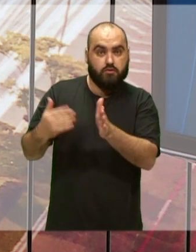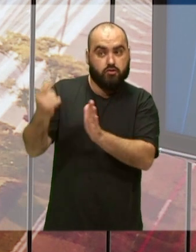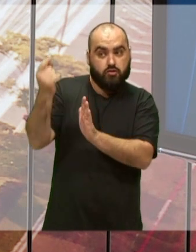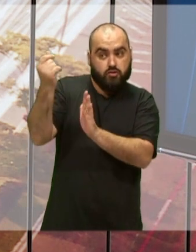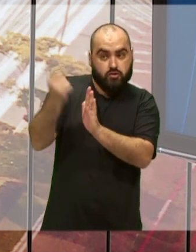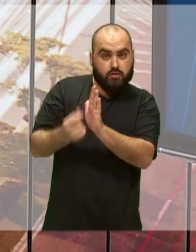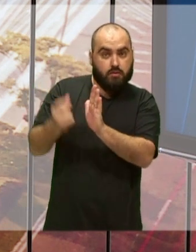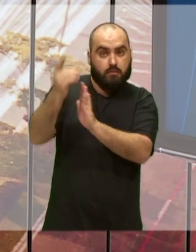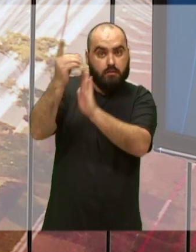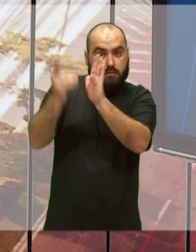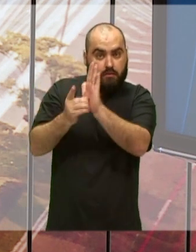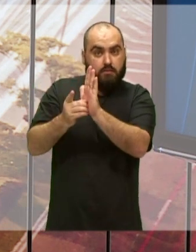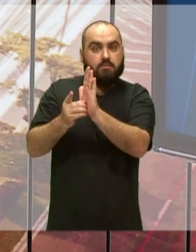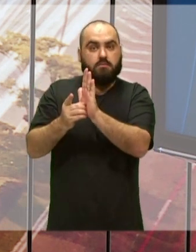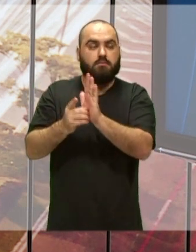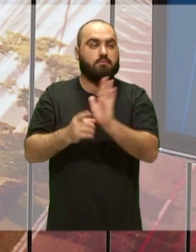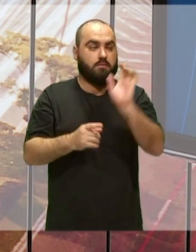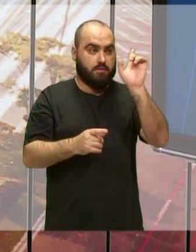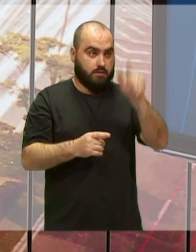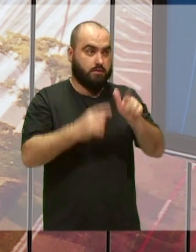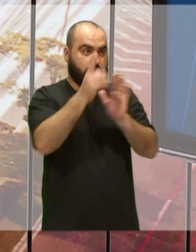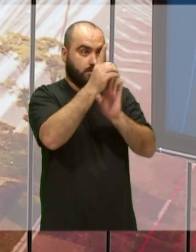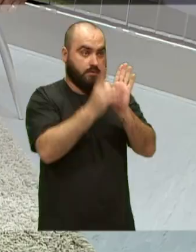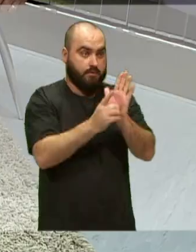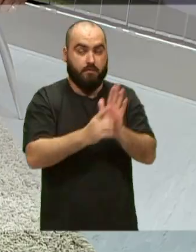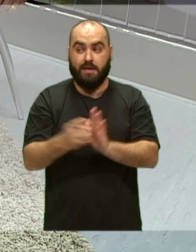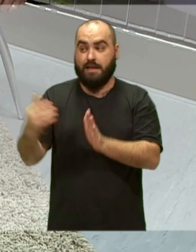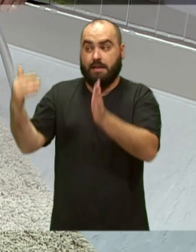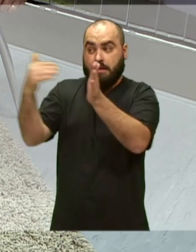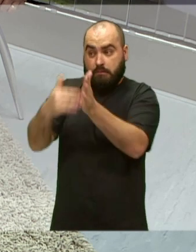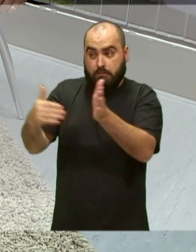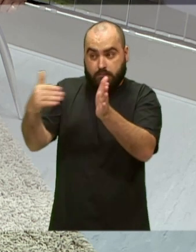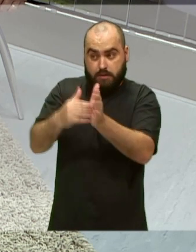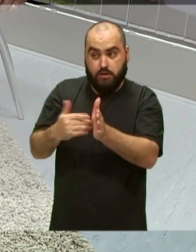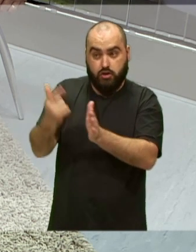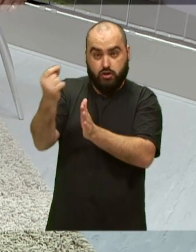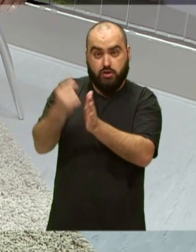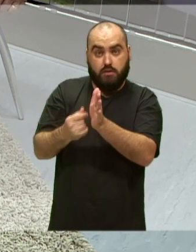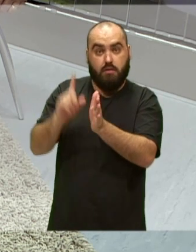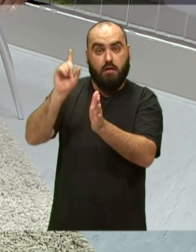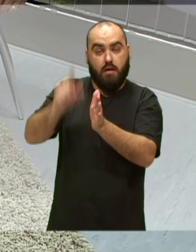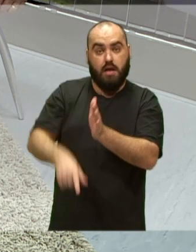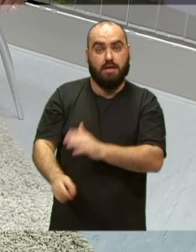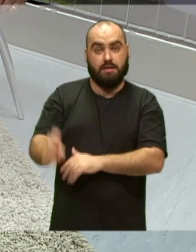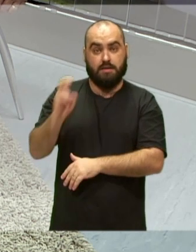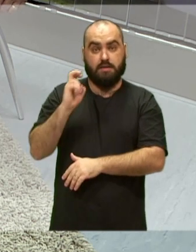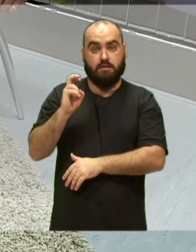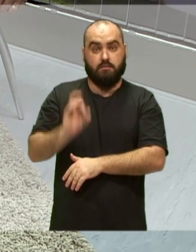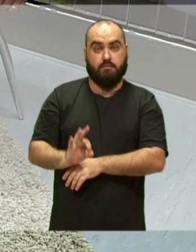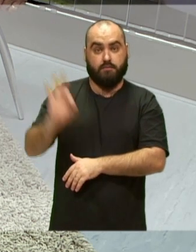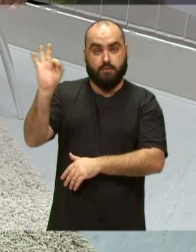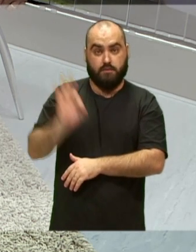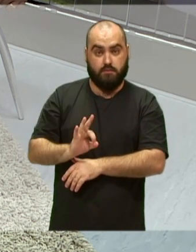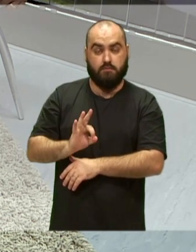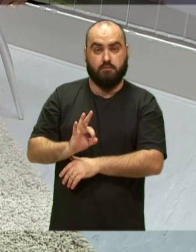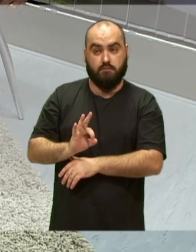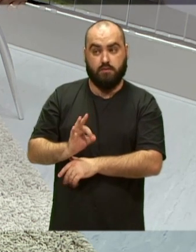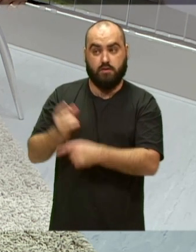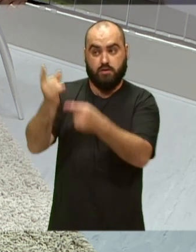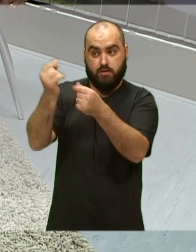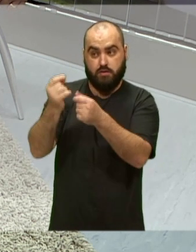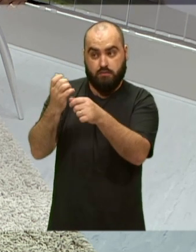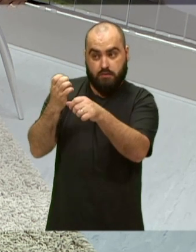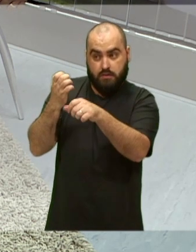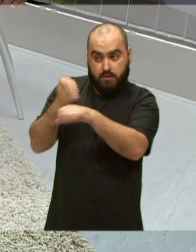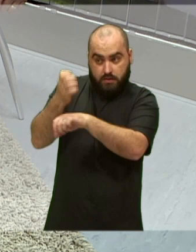do de decretos por decreto por decreto o limite por decreto será de 5% para crédito